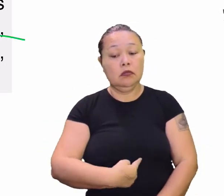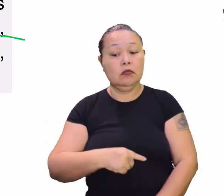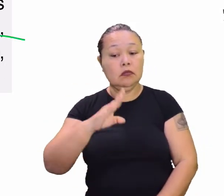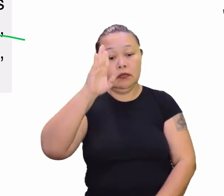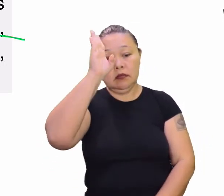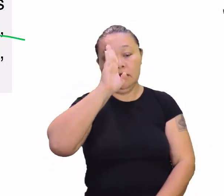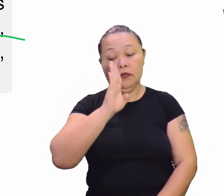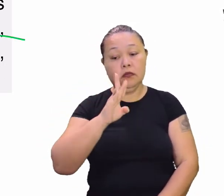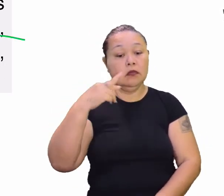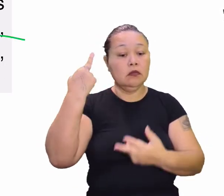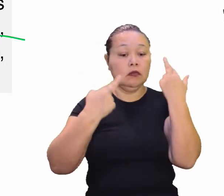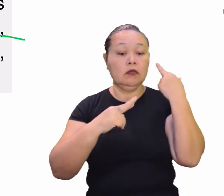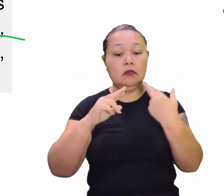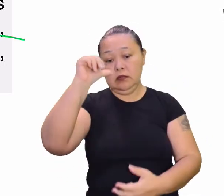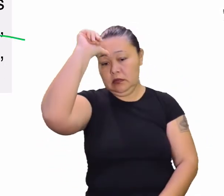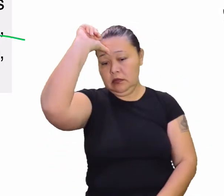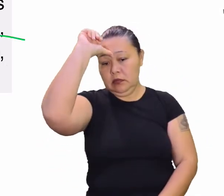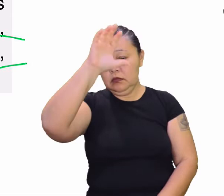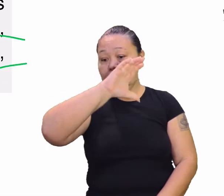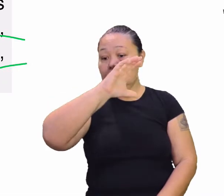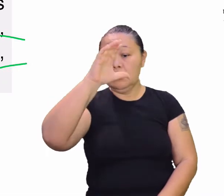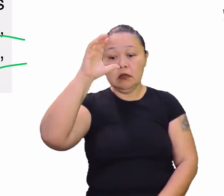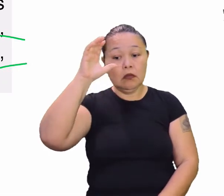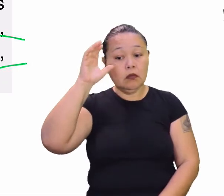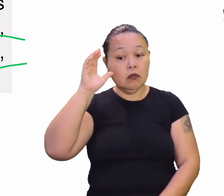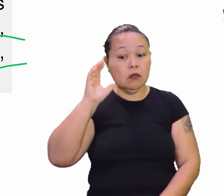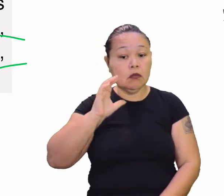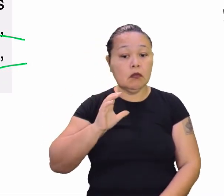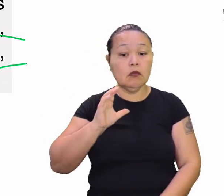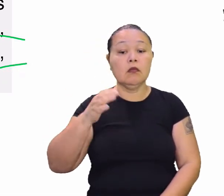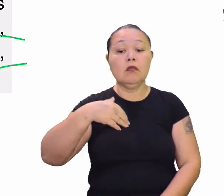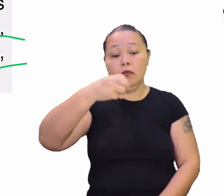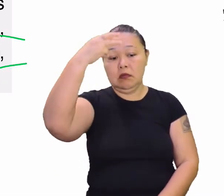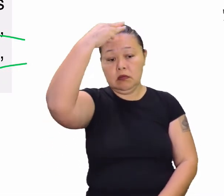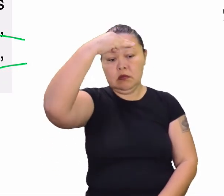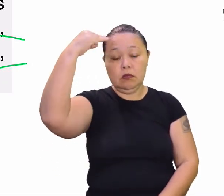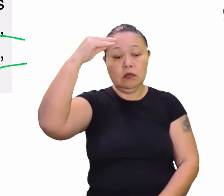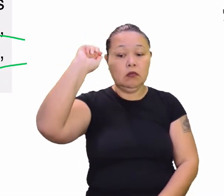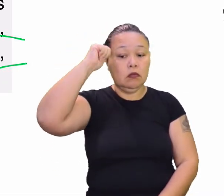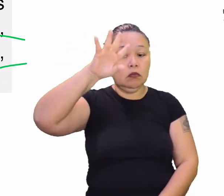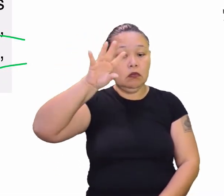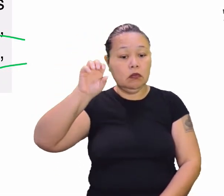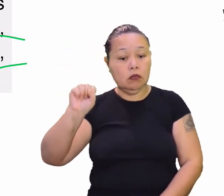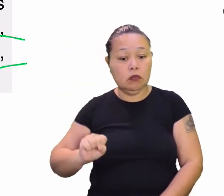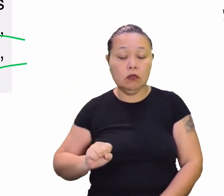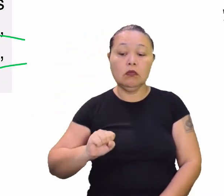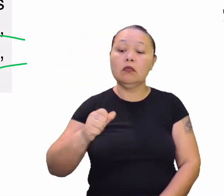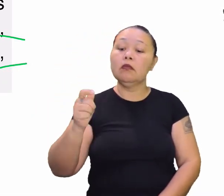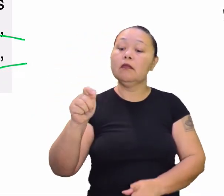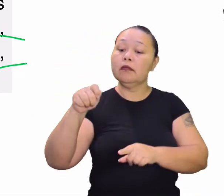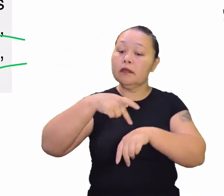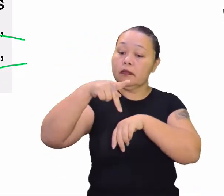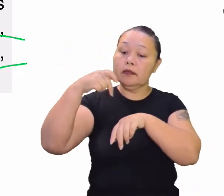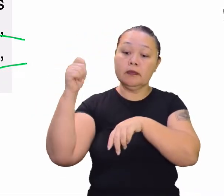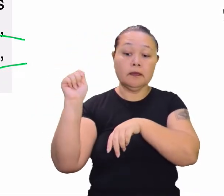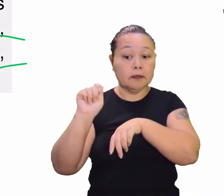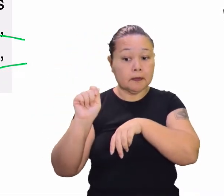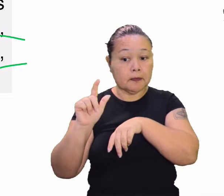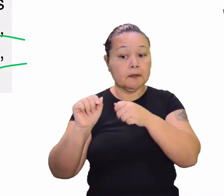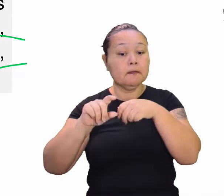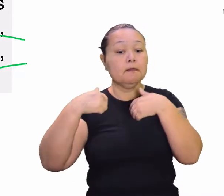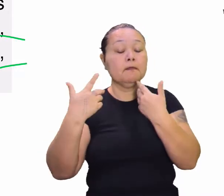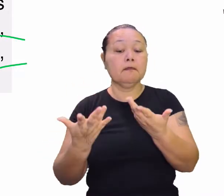China, Brasil, Rússia, Índia, Coreia do Sul, México, África do Sul e Argentina. Interessante. Porque aí o